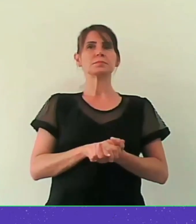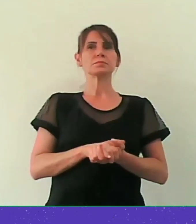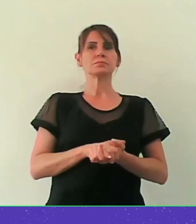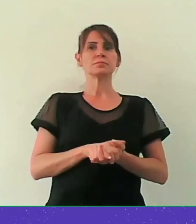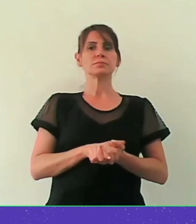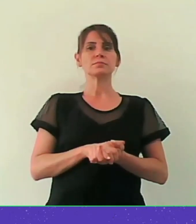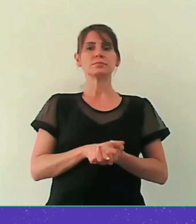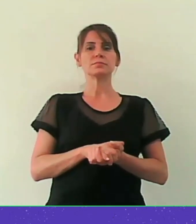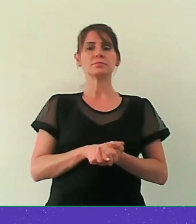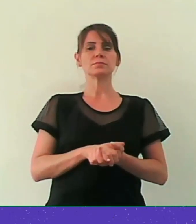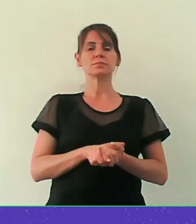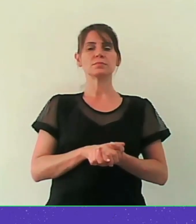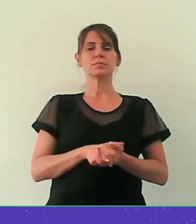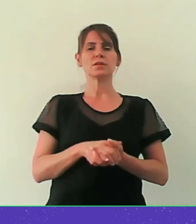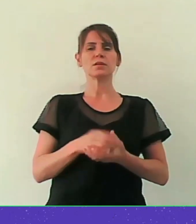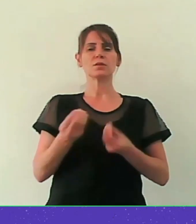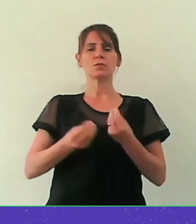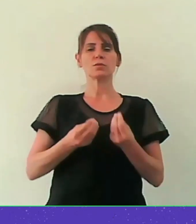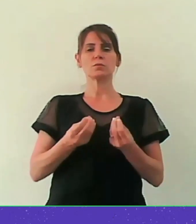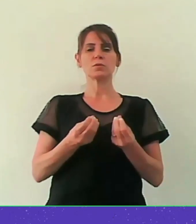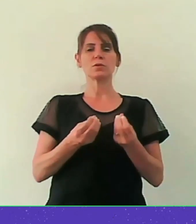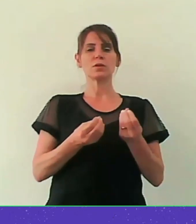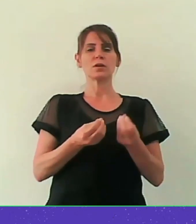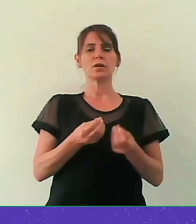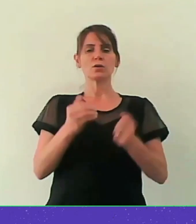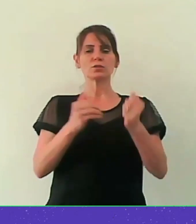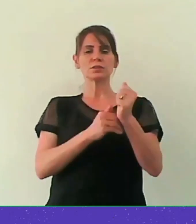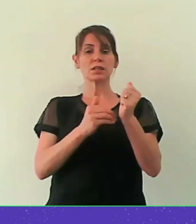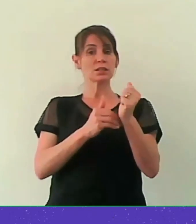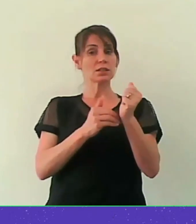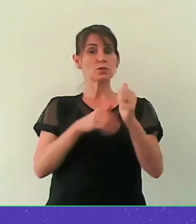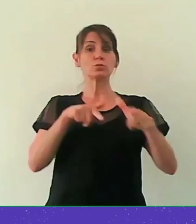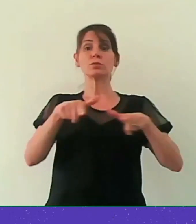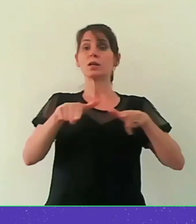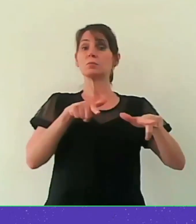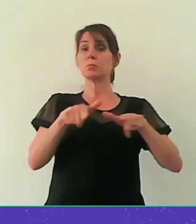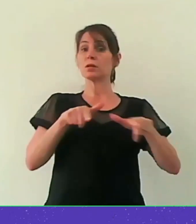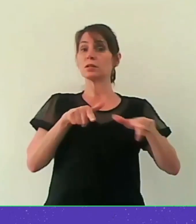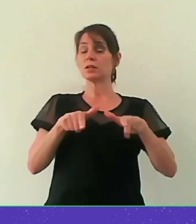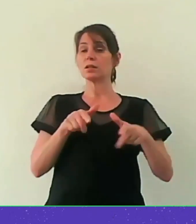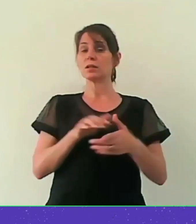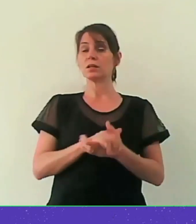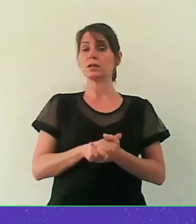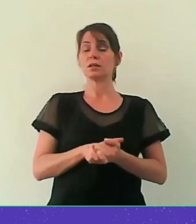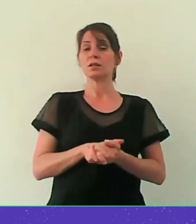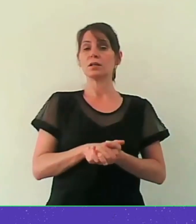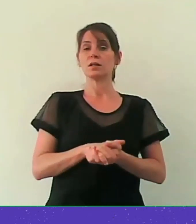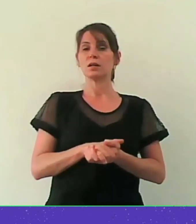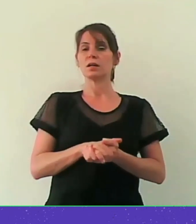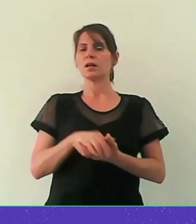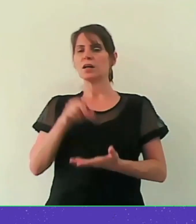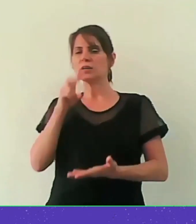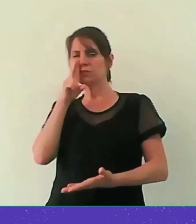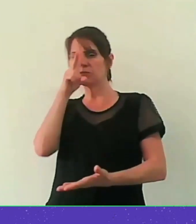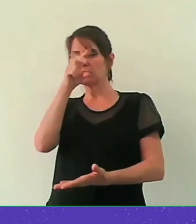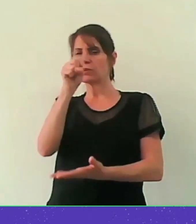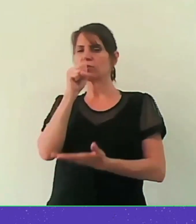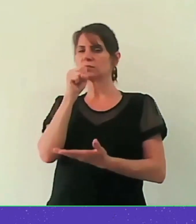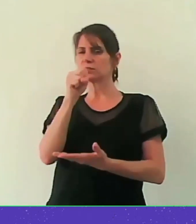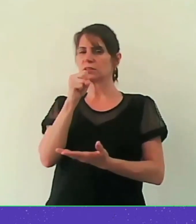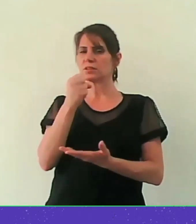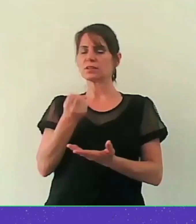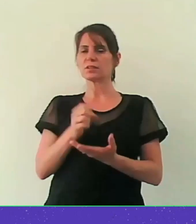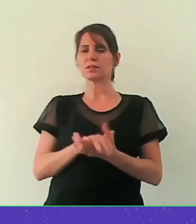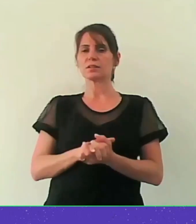a fórmula do trabalho é a força, é isso, né? Vezes